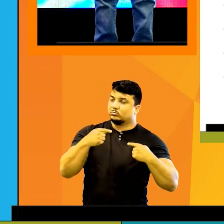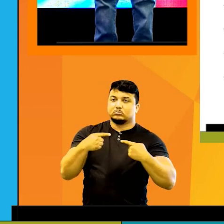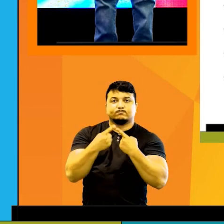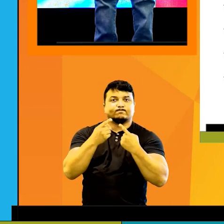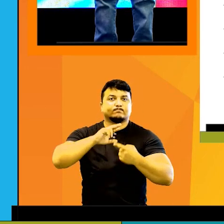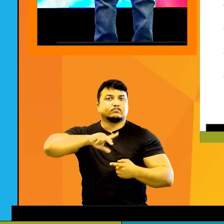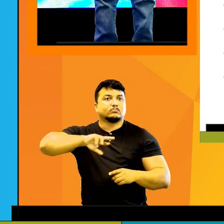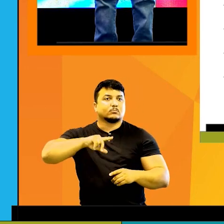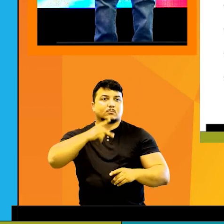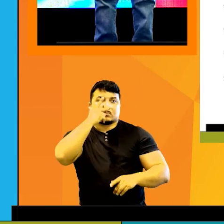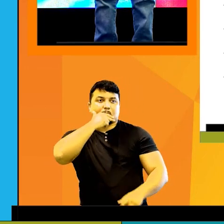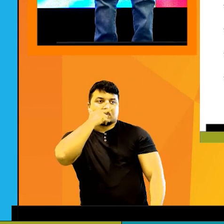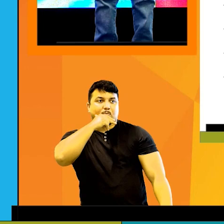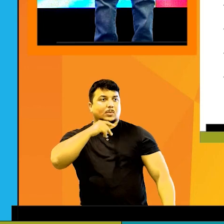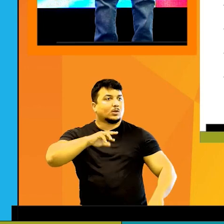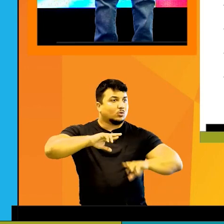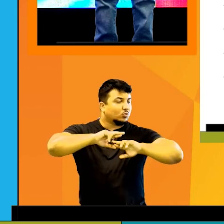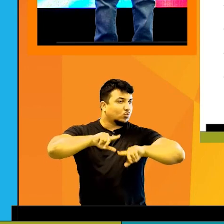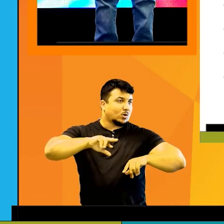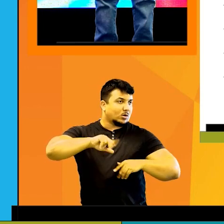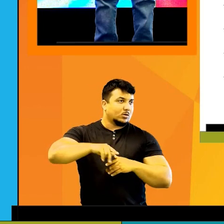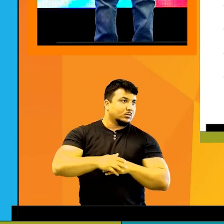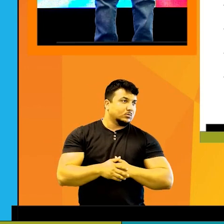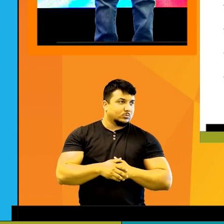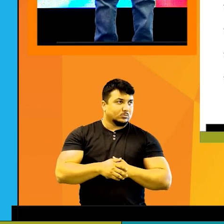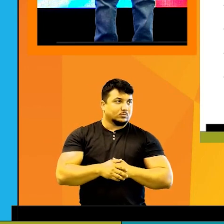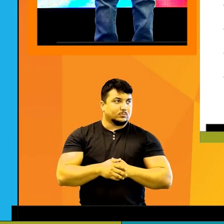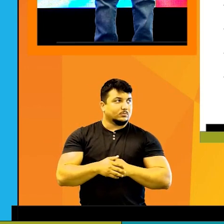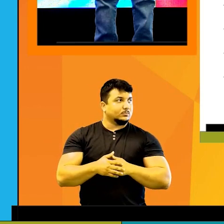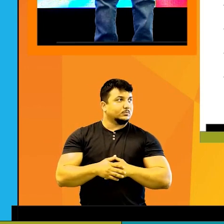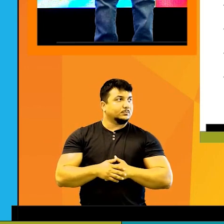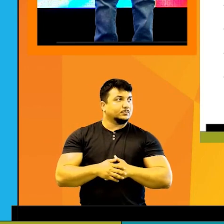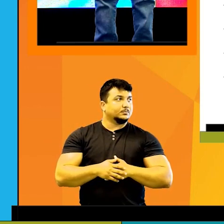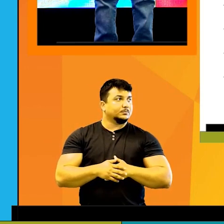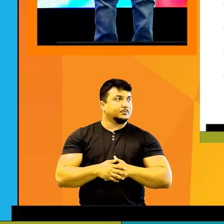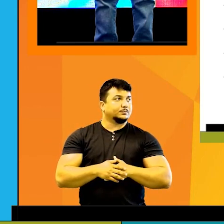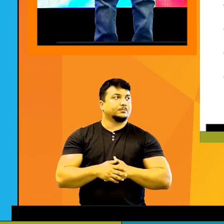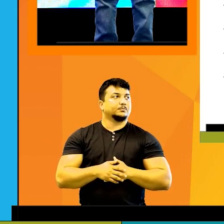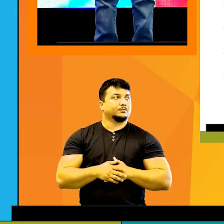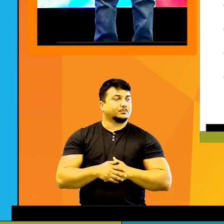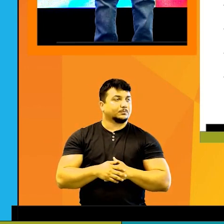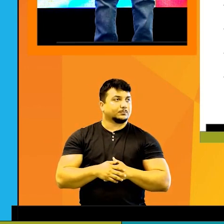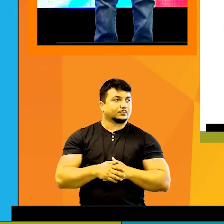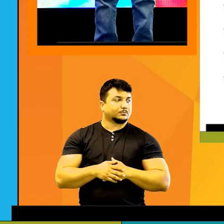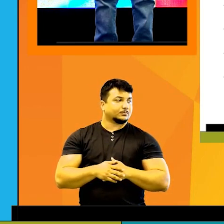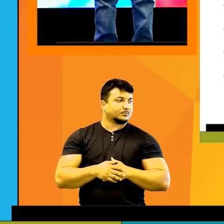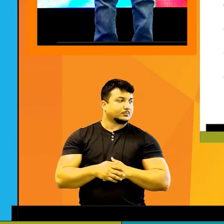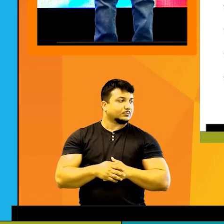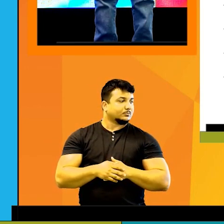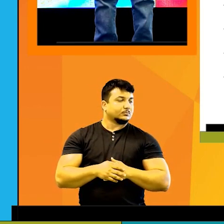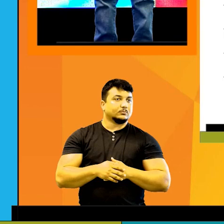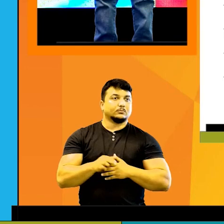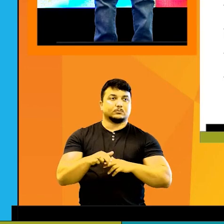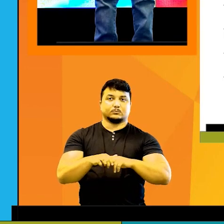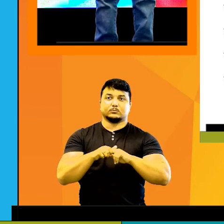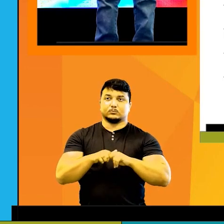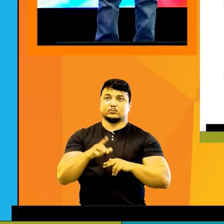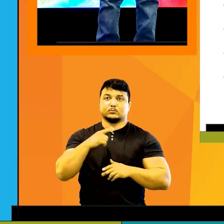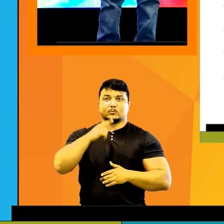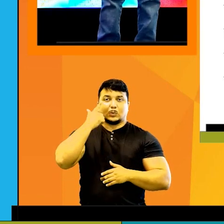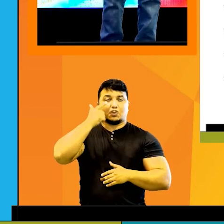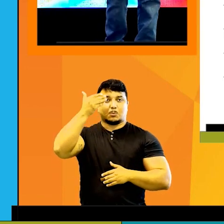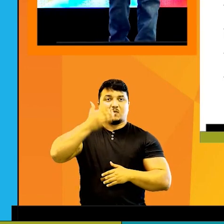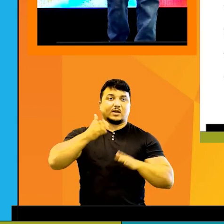não apresentam a mesma quantidade de sílabas poéticas. Então está